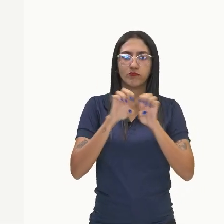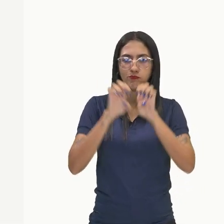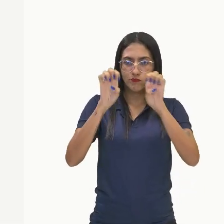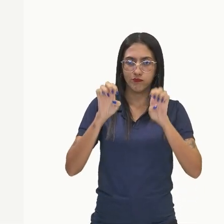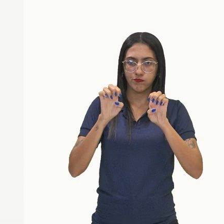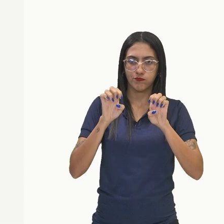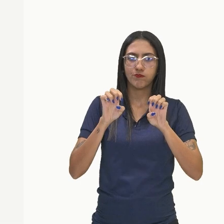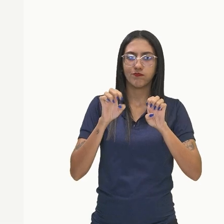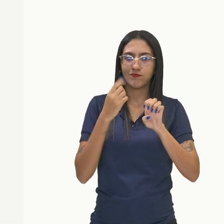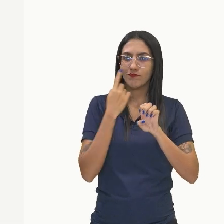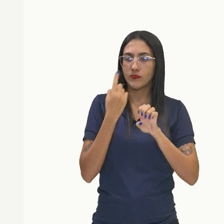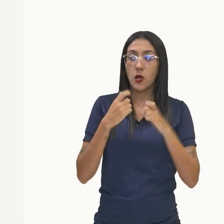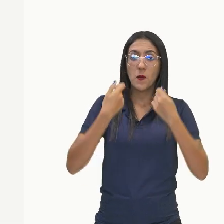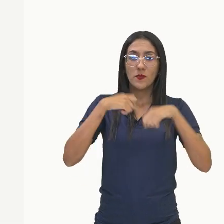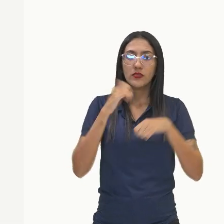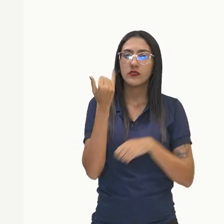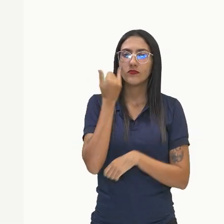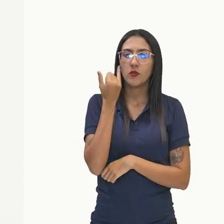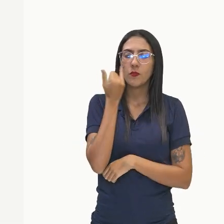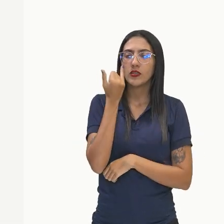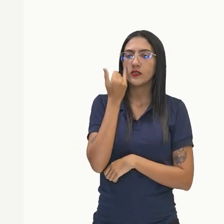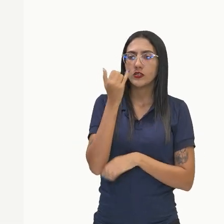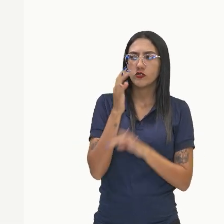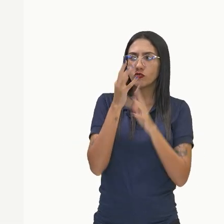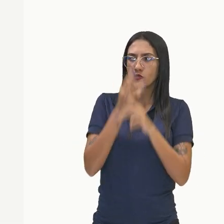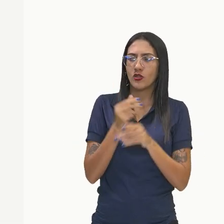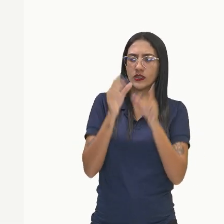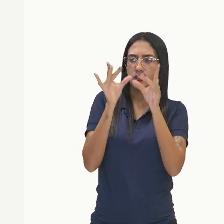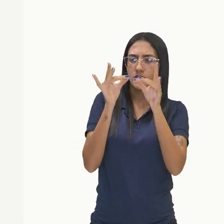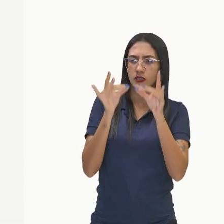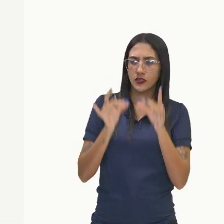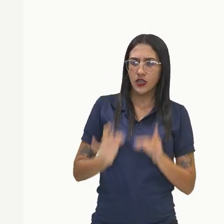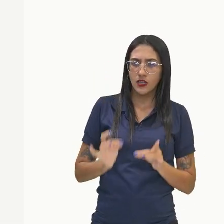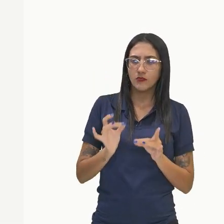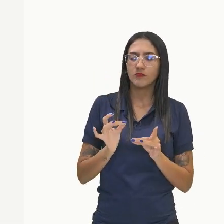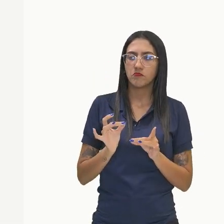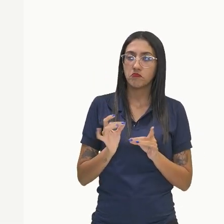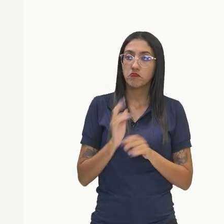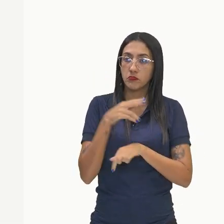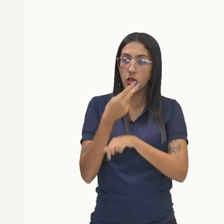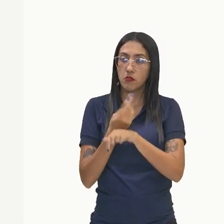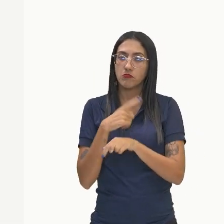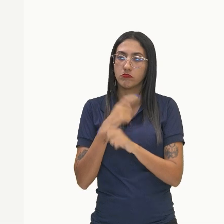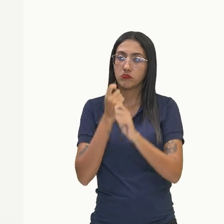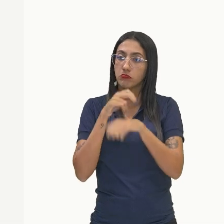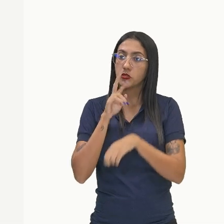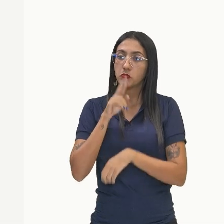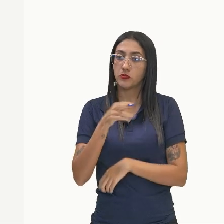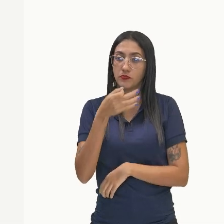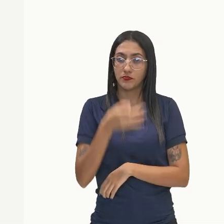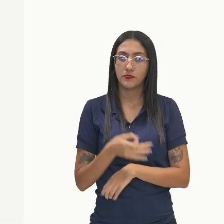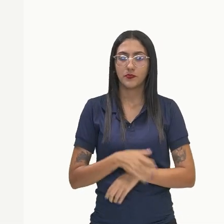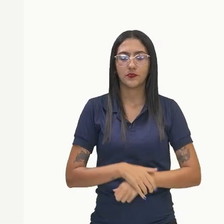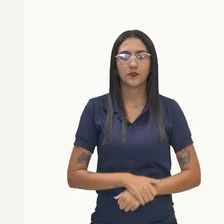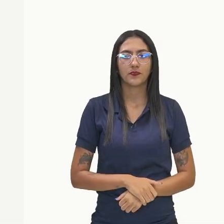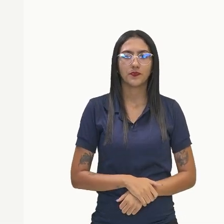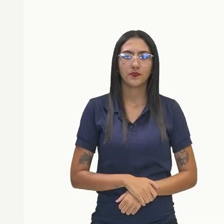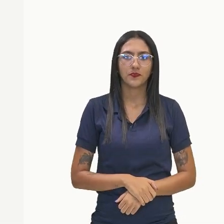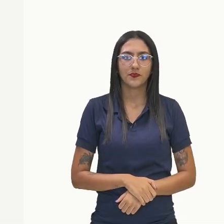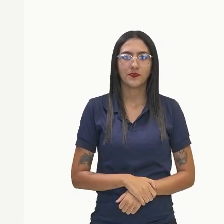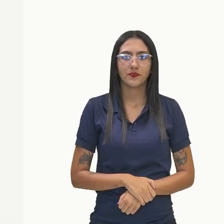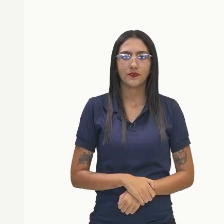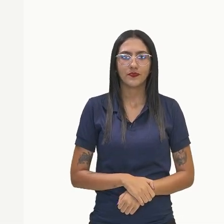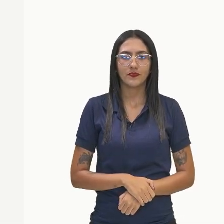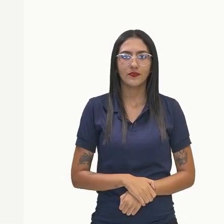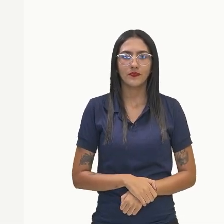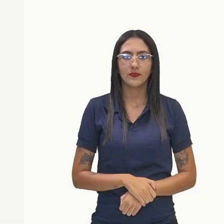vamos tirar as informações necessárias para que a gente possa resolver o exercício. Então, olha, a